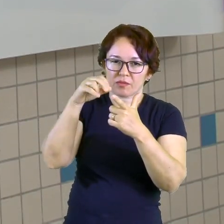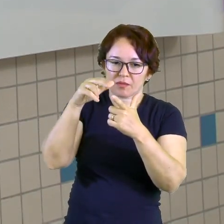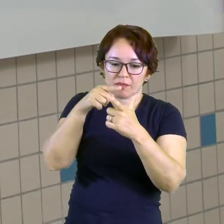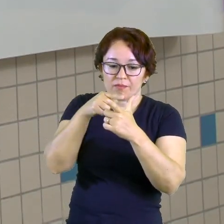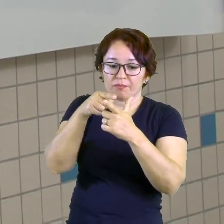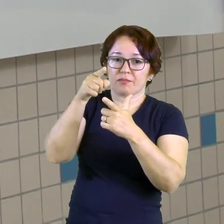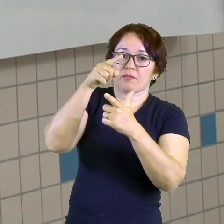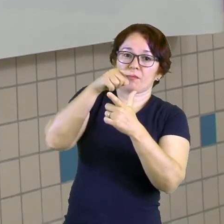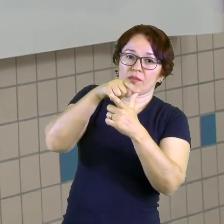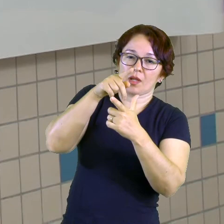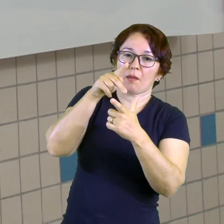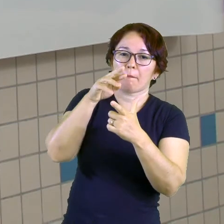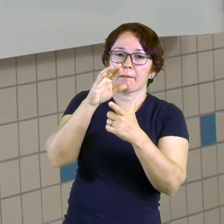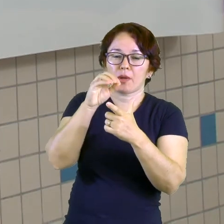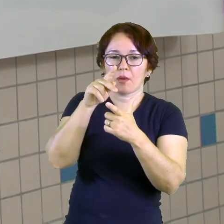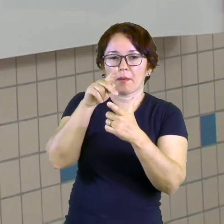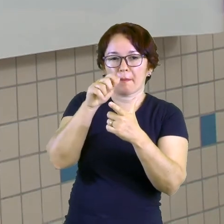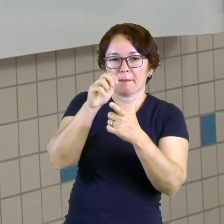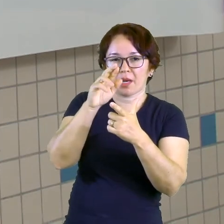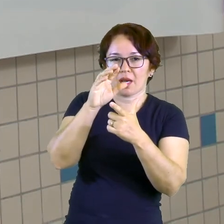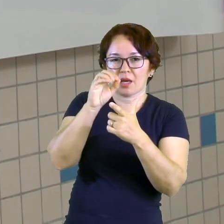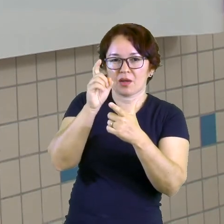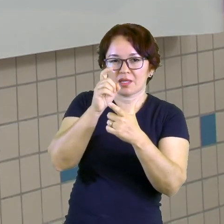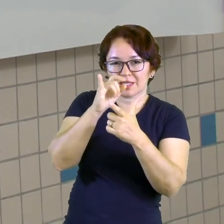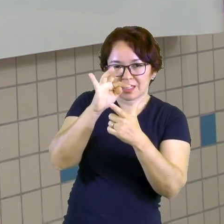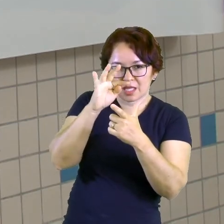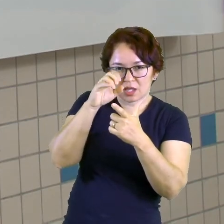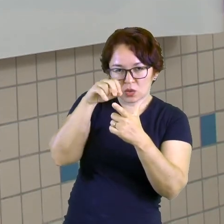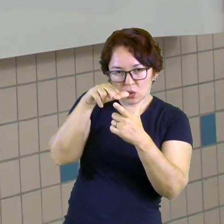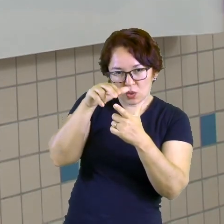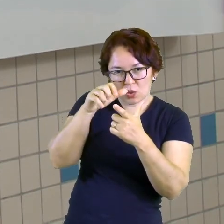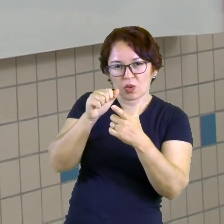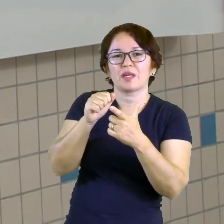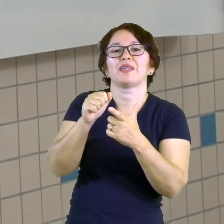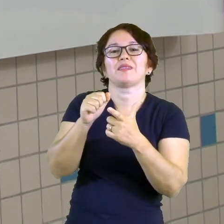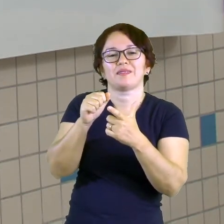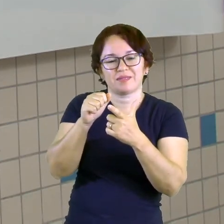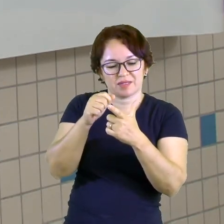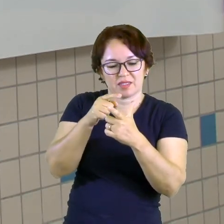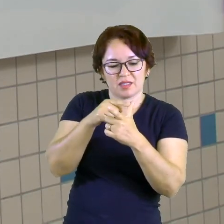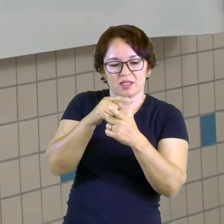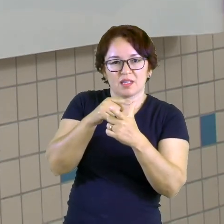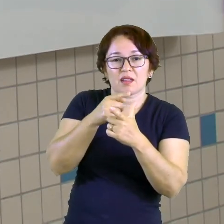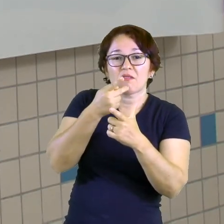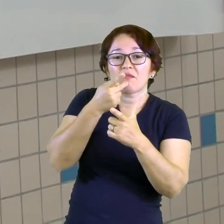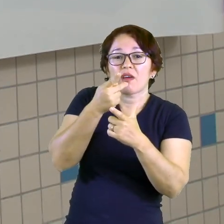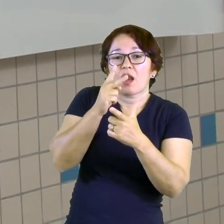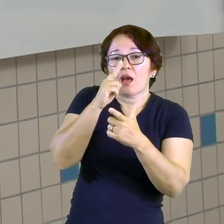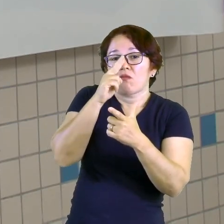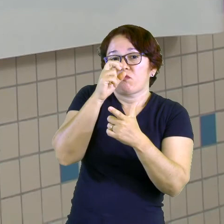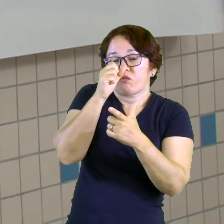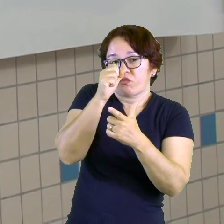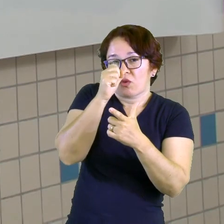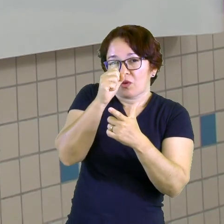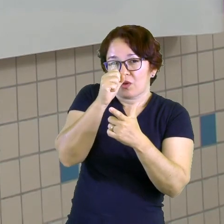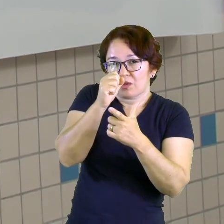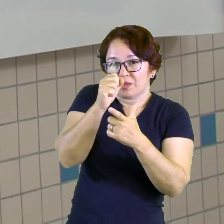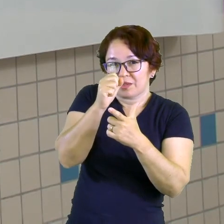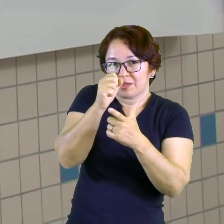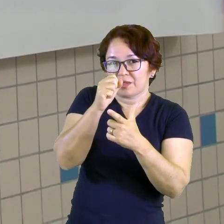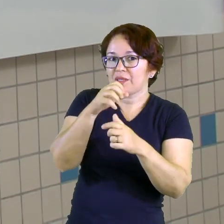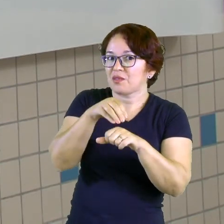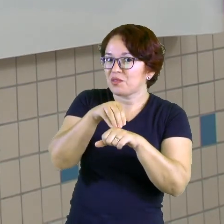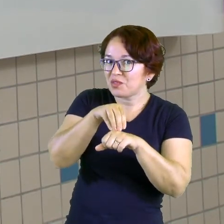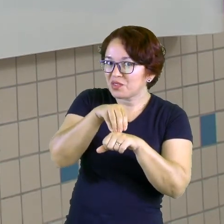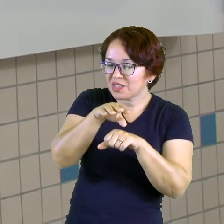a proparoxítona, a antepenúltima sílaba, é pronunciada com mais intensidade. Ainda dei uma